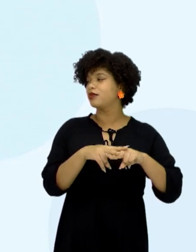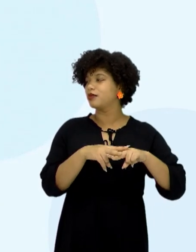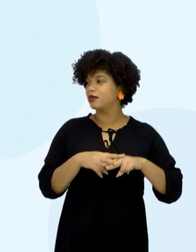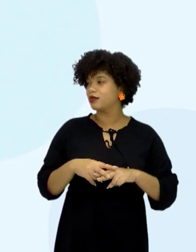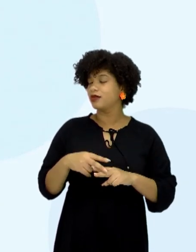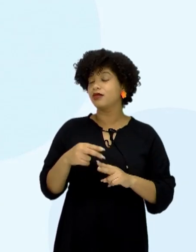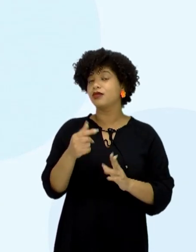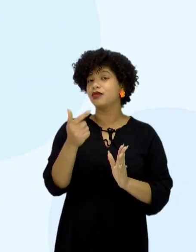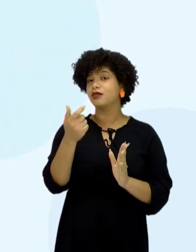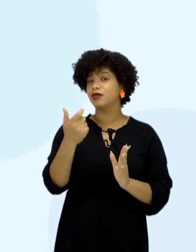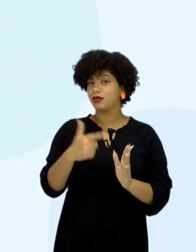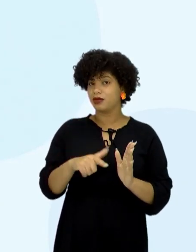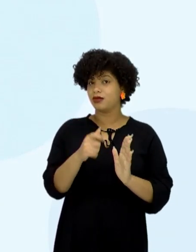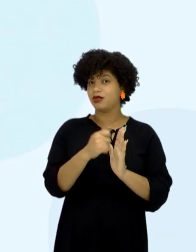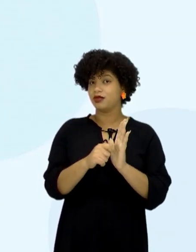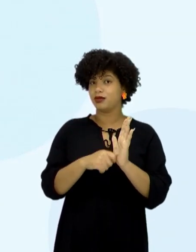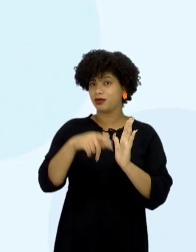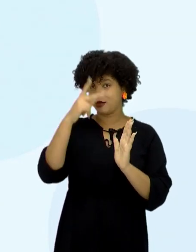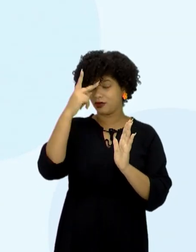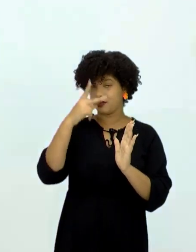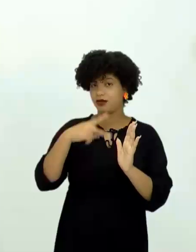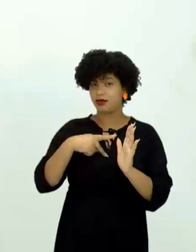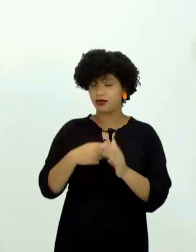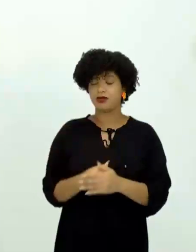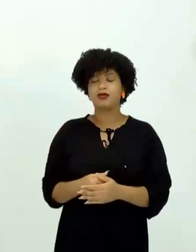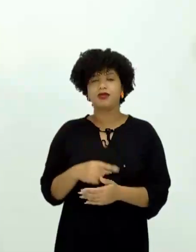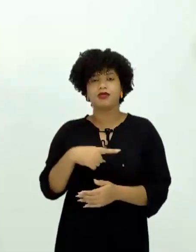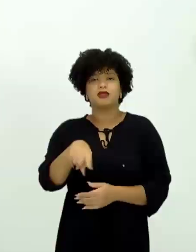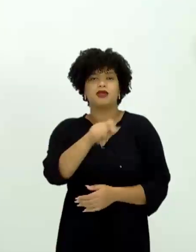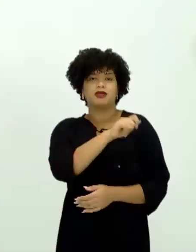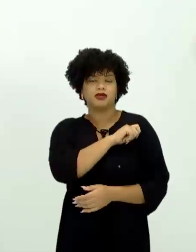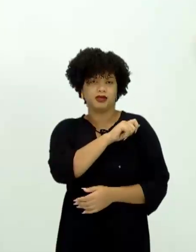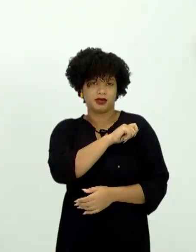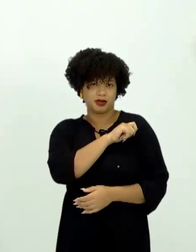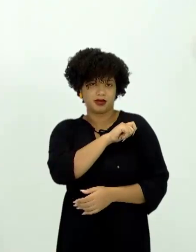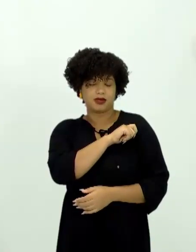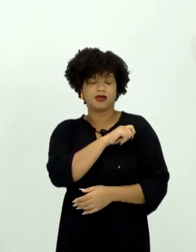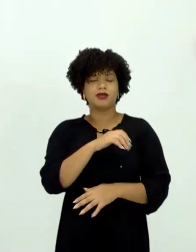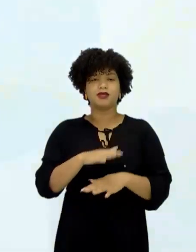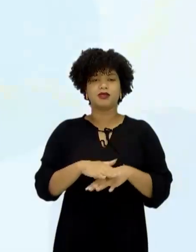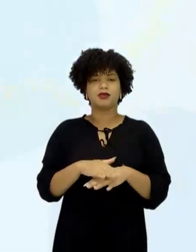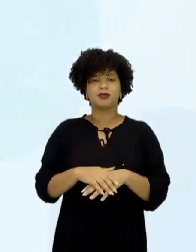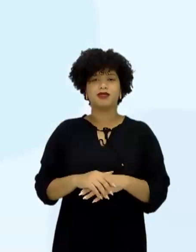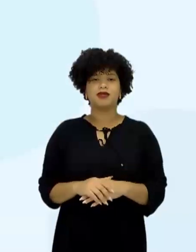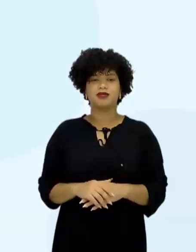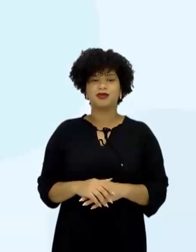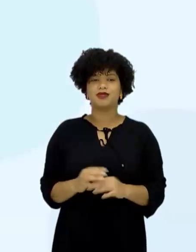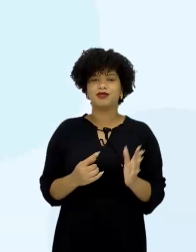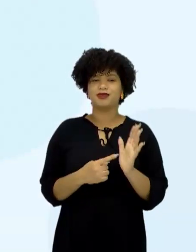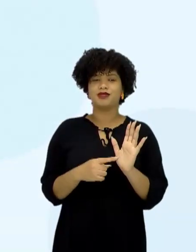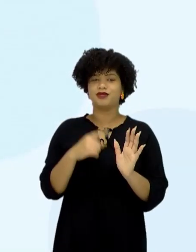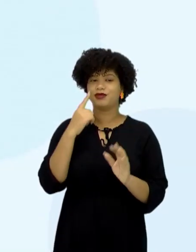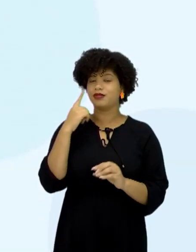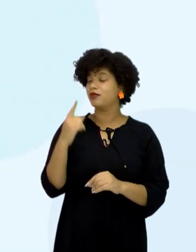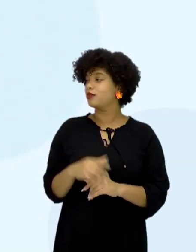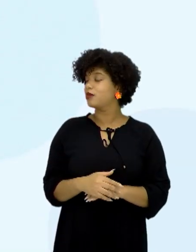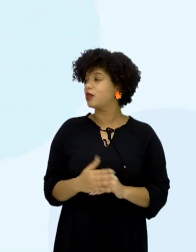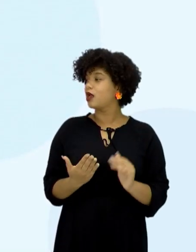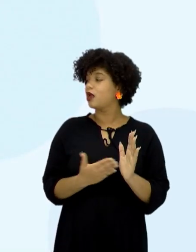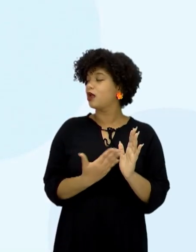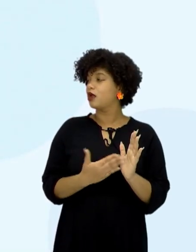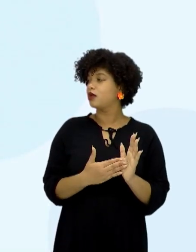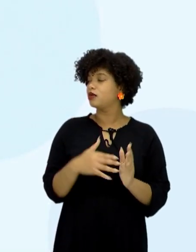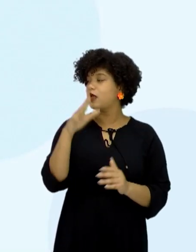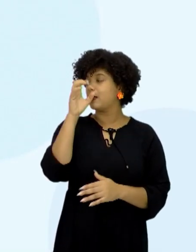paródias feitas por estudantes. Como eu disse, são as últimas aulas. Pode deixar na tela para eles, só para eles verem ali o caderno. O caderno